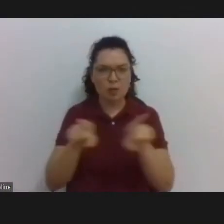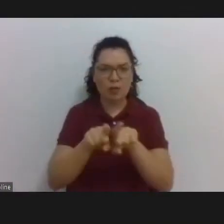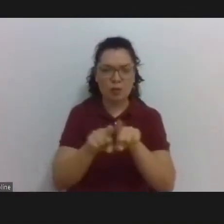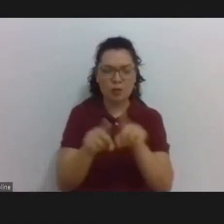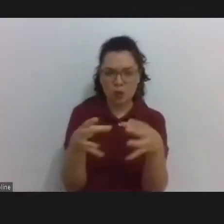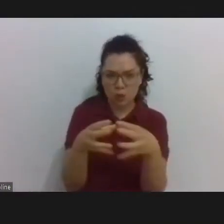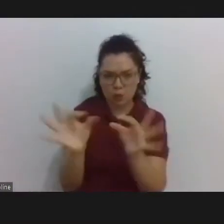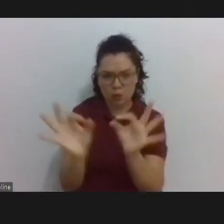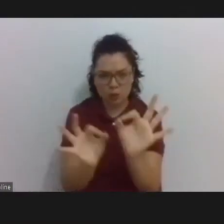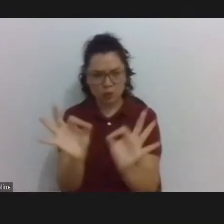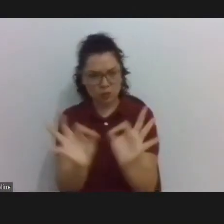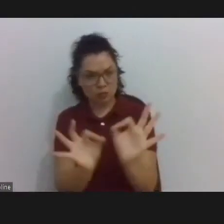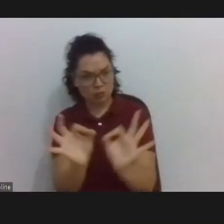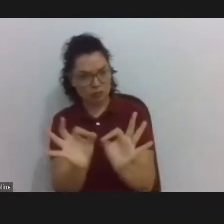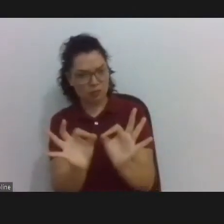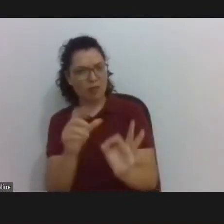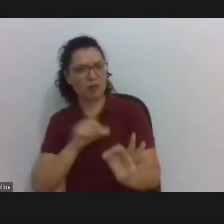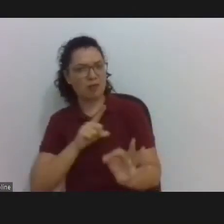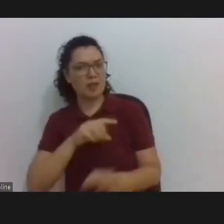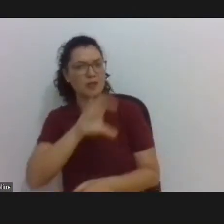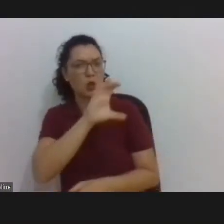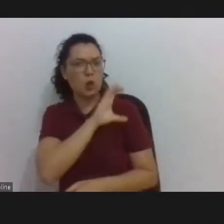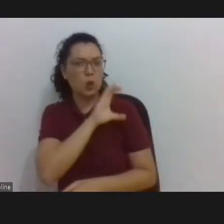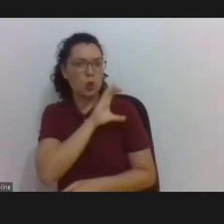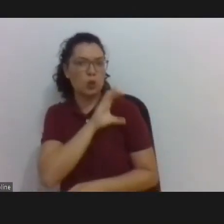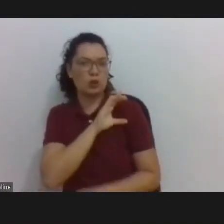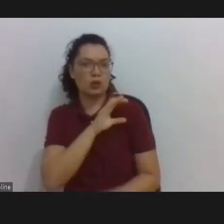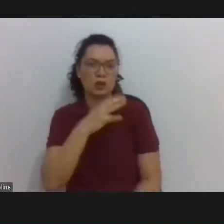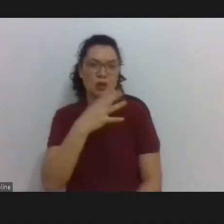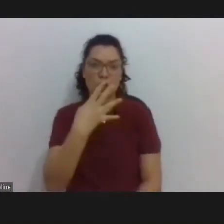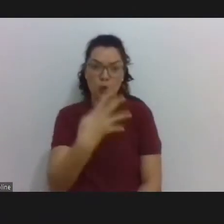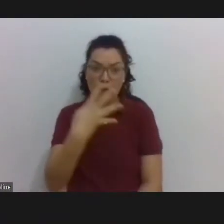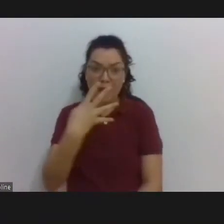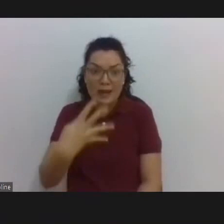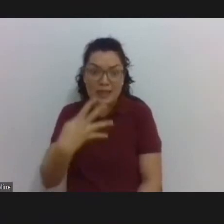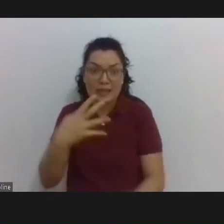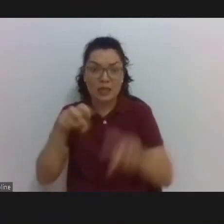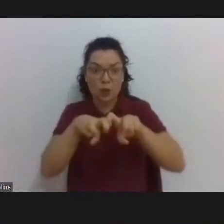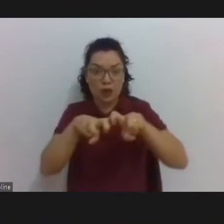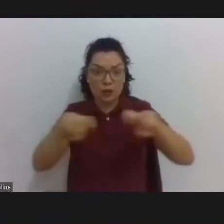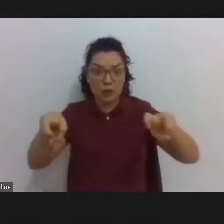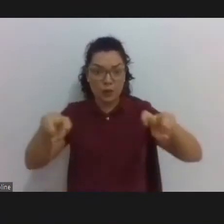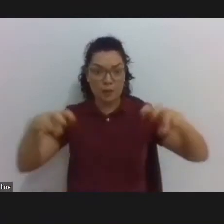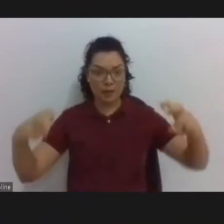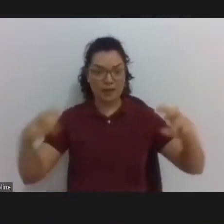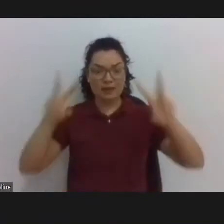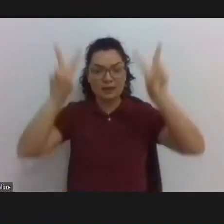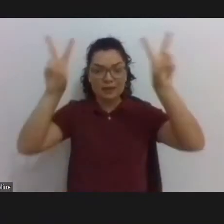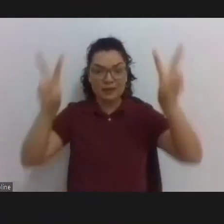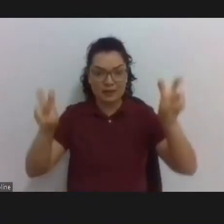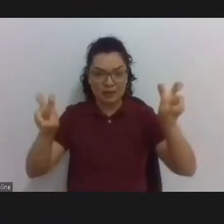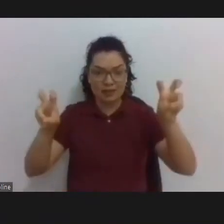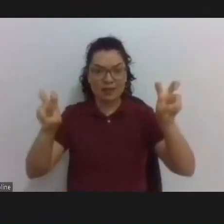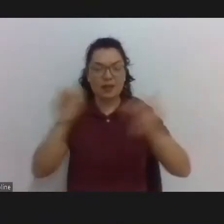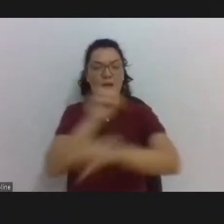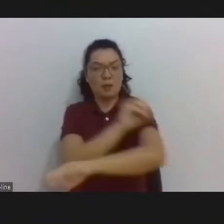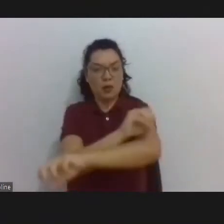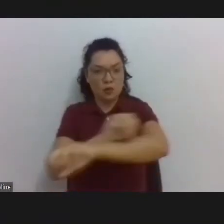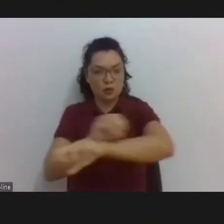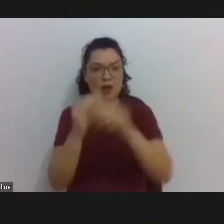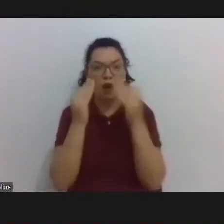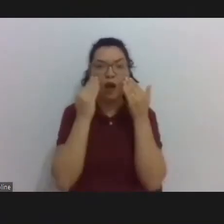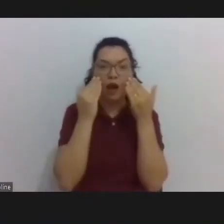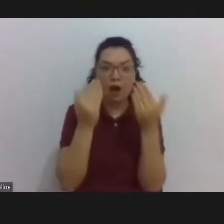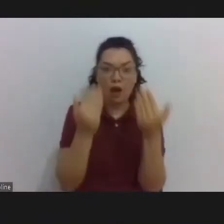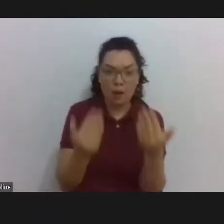envolveu coordenar 44 mesas temáticas, apresentando 436 trabalhos completos aprovados pela